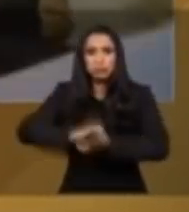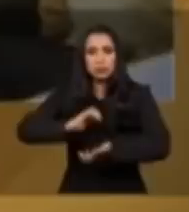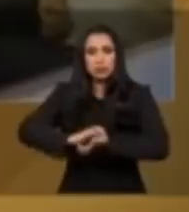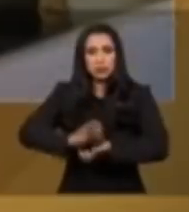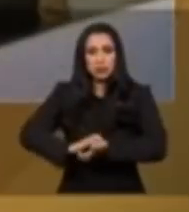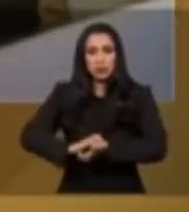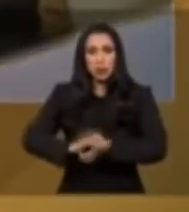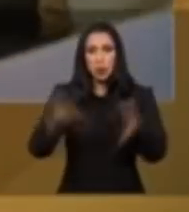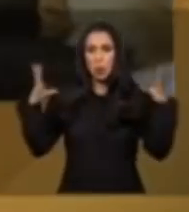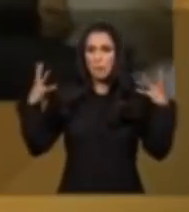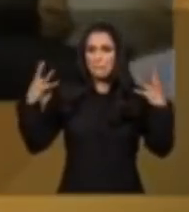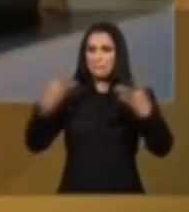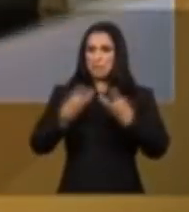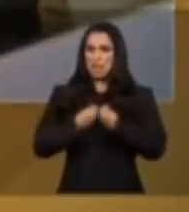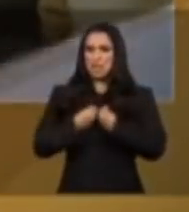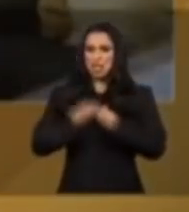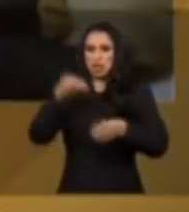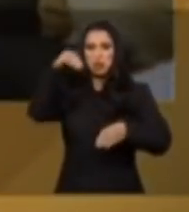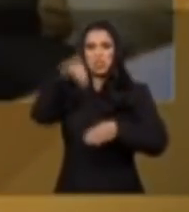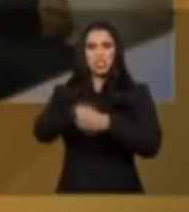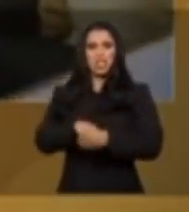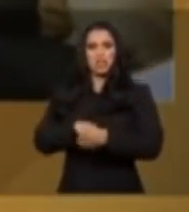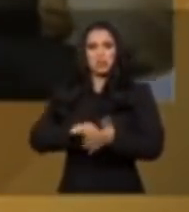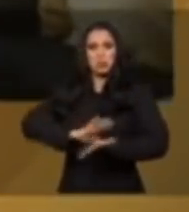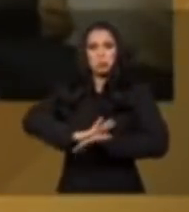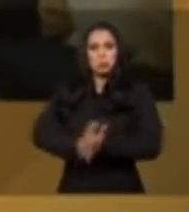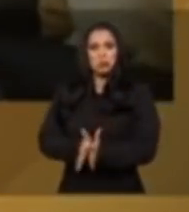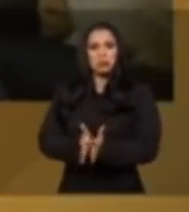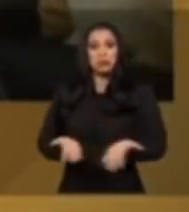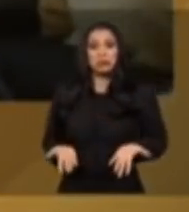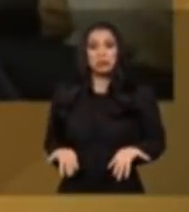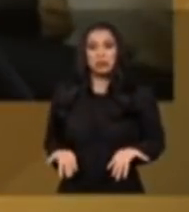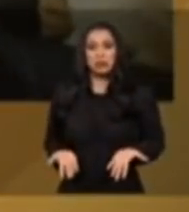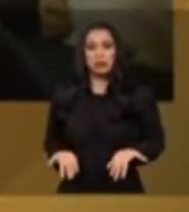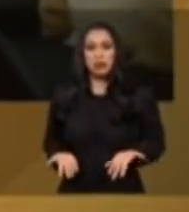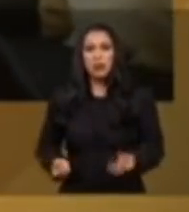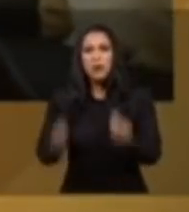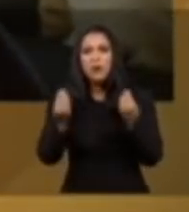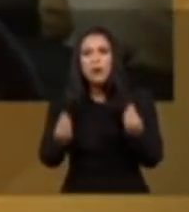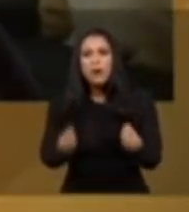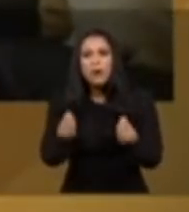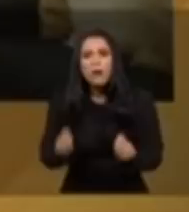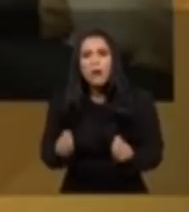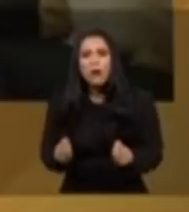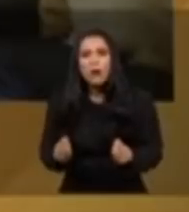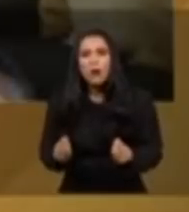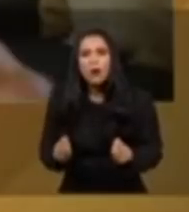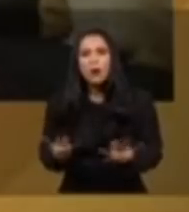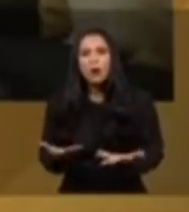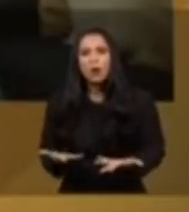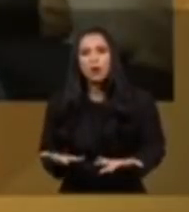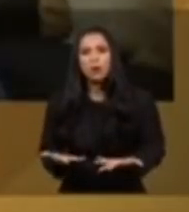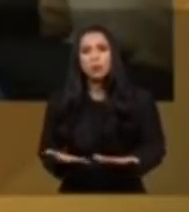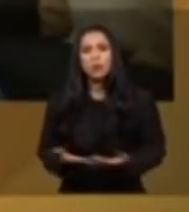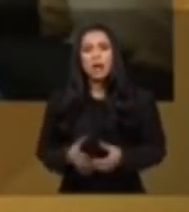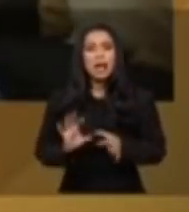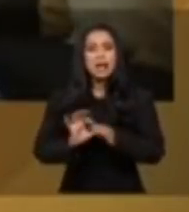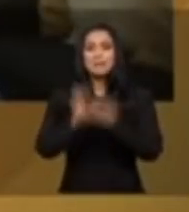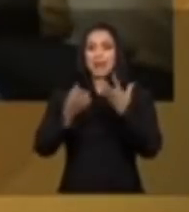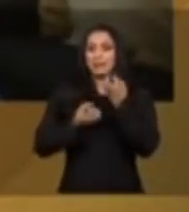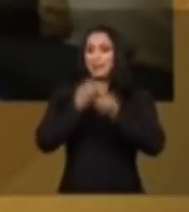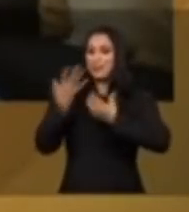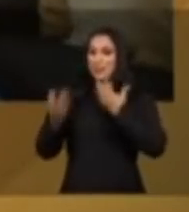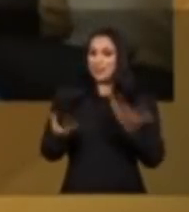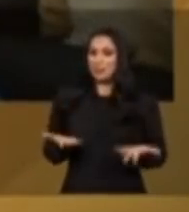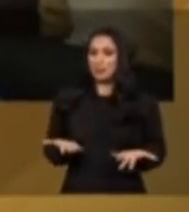Federal com ministros Barbies dentro. Aonde está aqui a liberdade